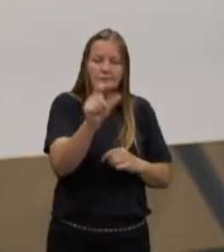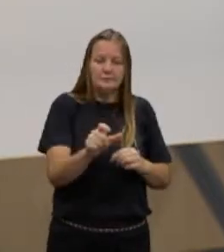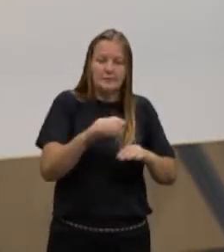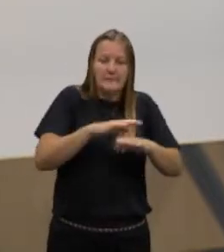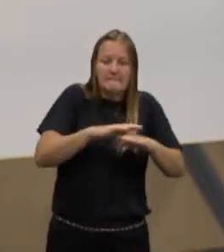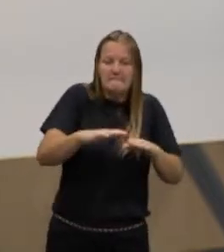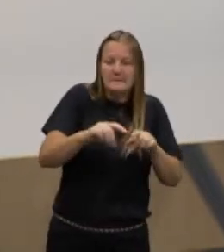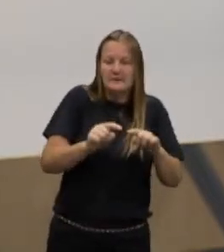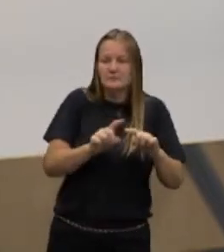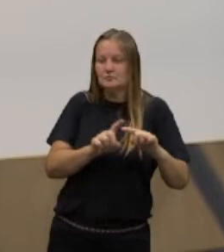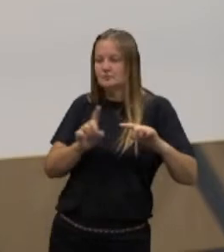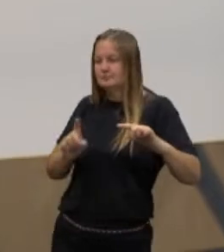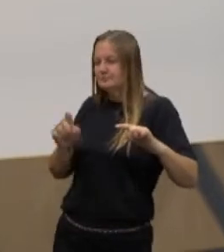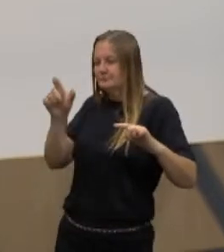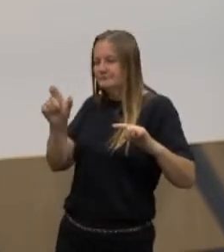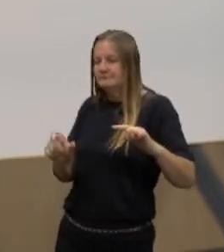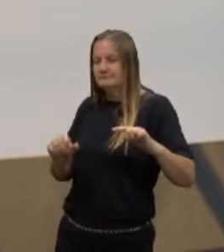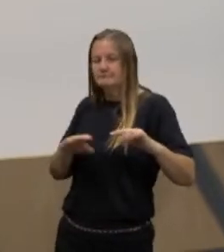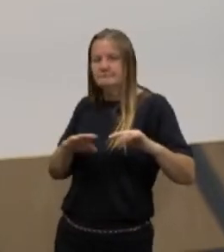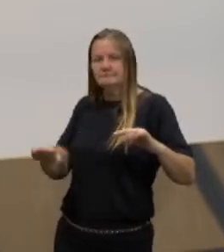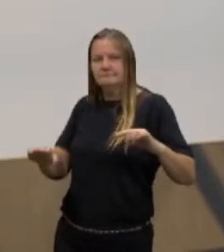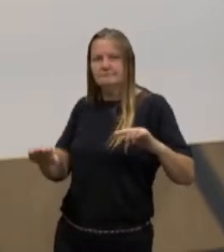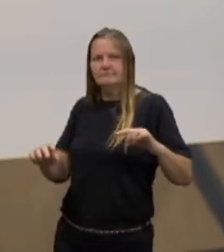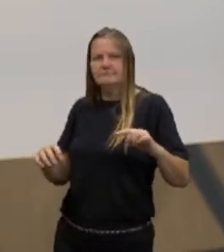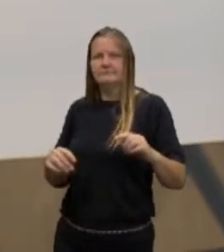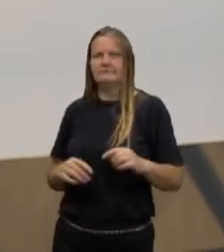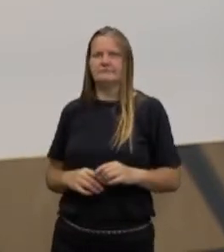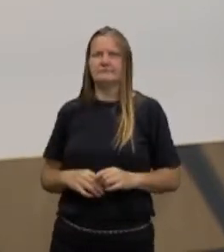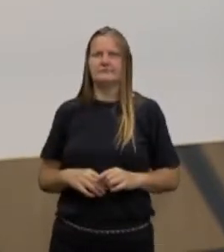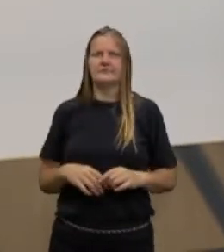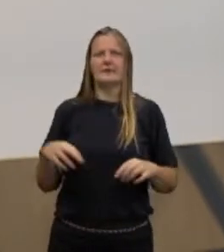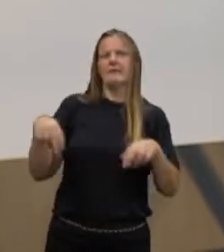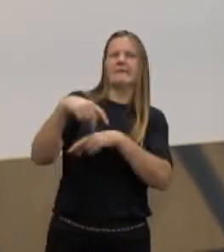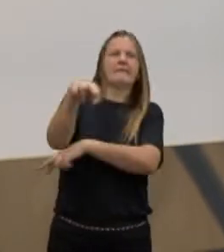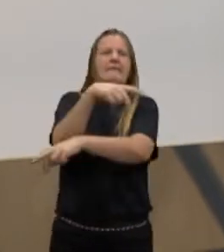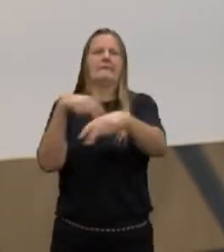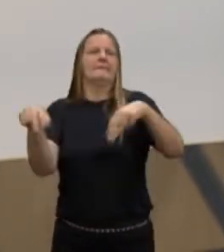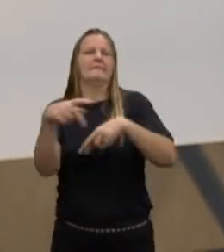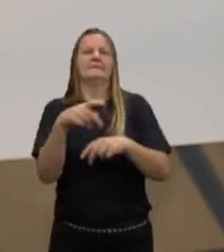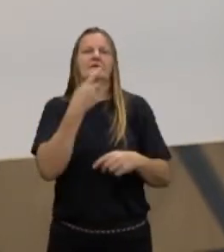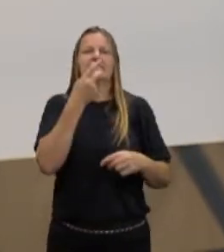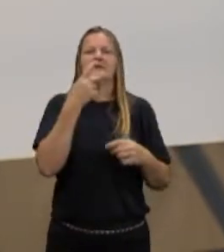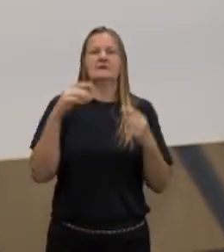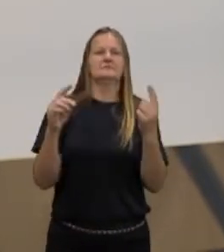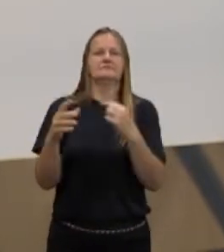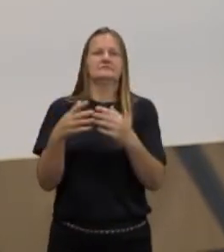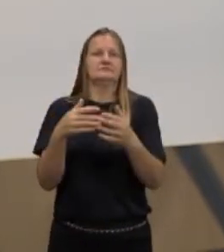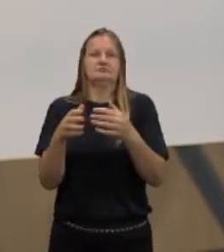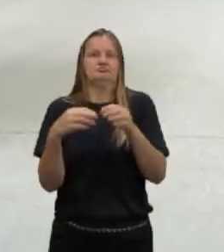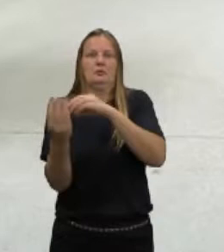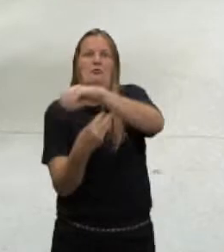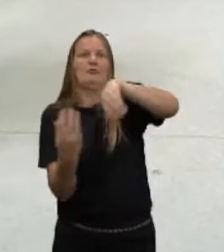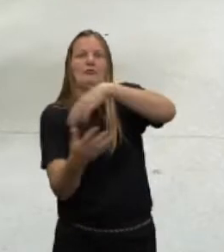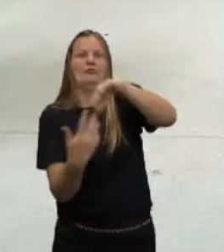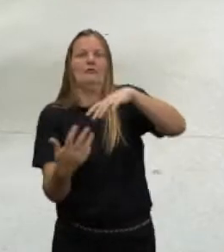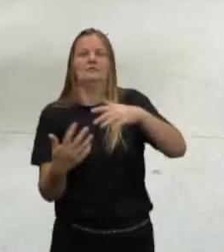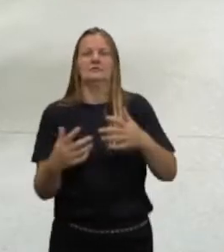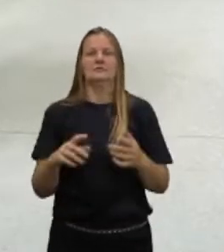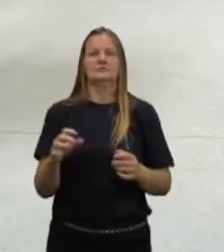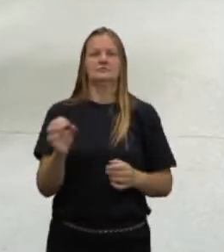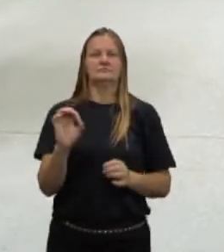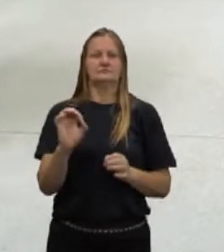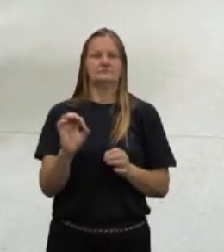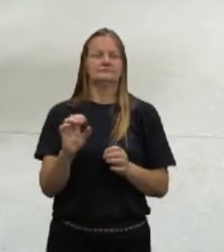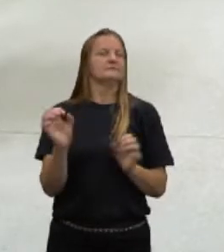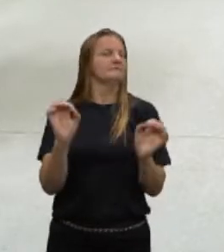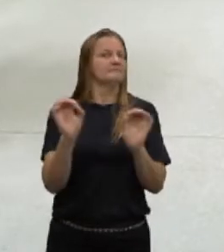plano paralelo ao outro. Uhum. Não é assim, Joaninha vai entrar, vai falar e vai entrando na cena e vai desmanchando o cenário,